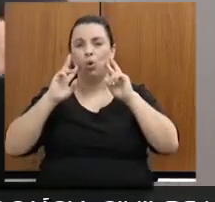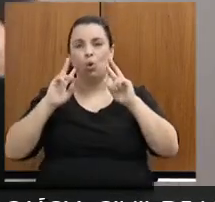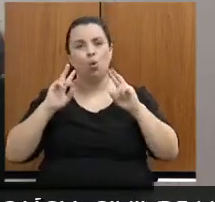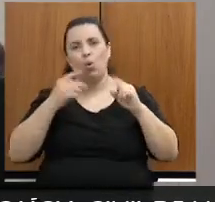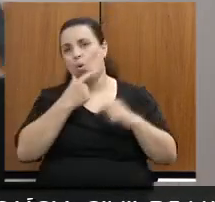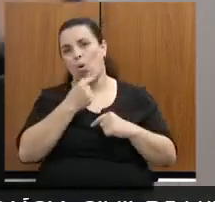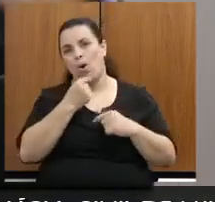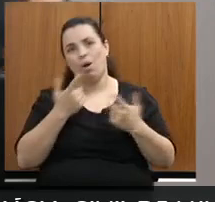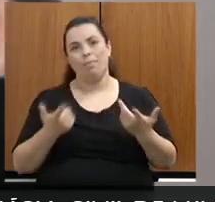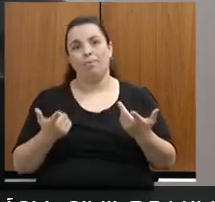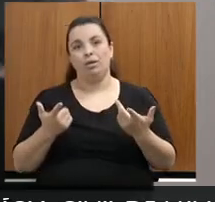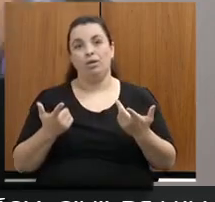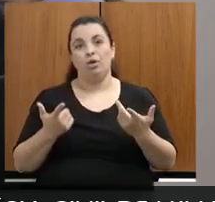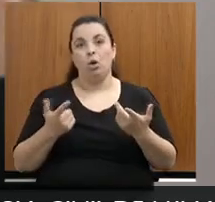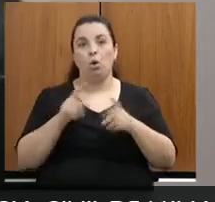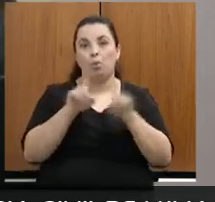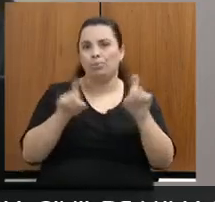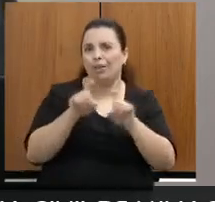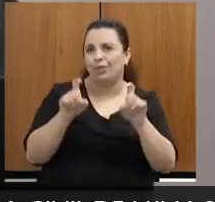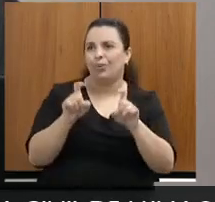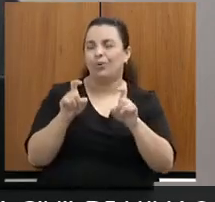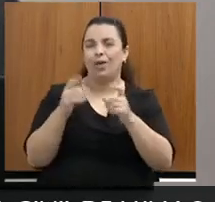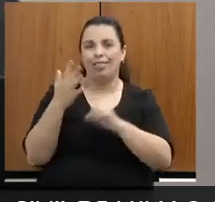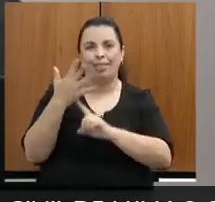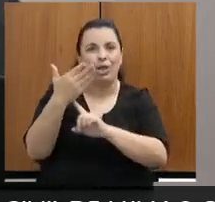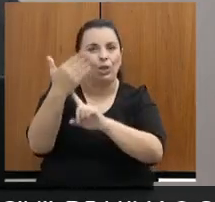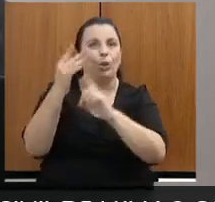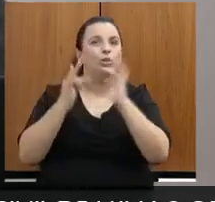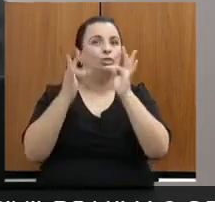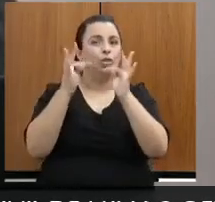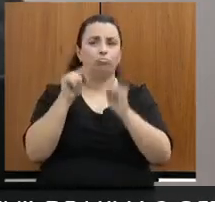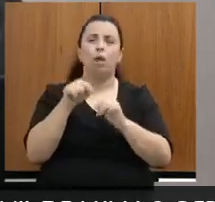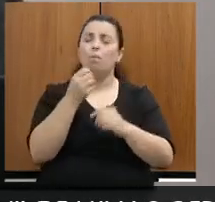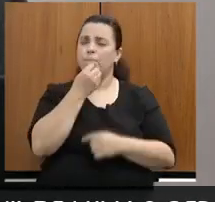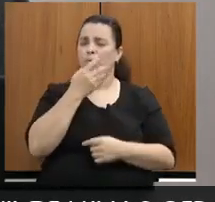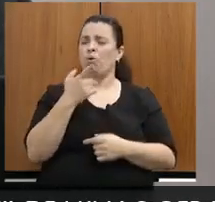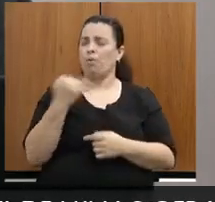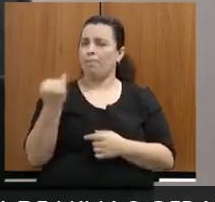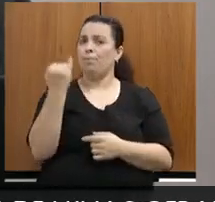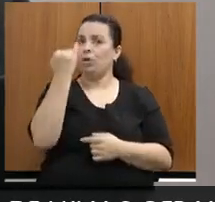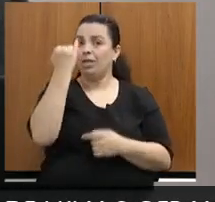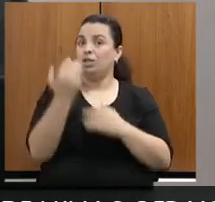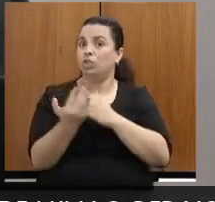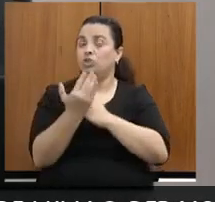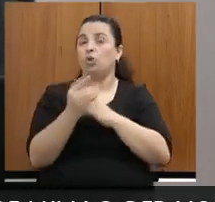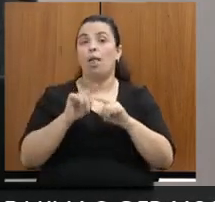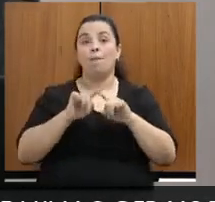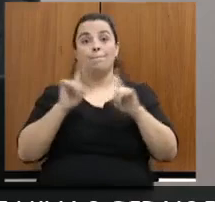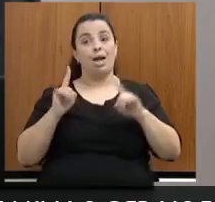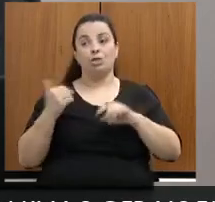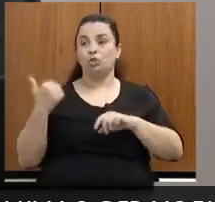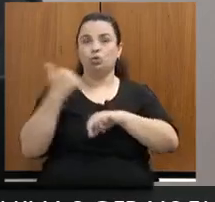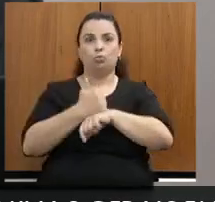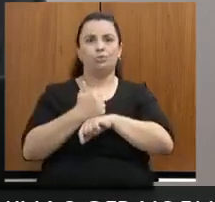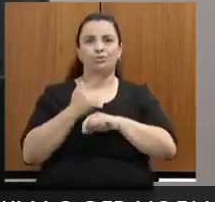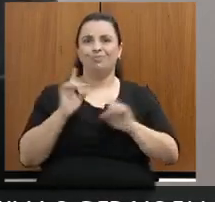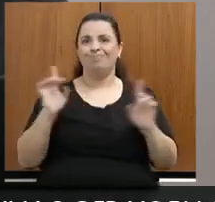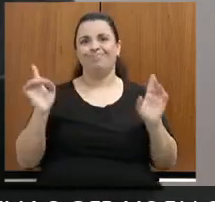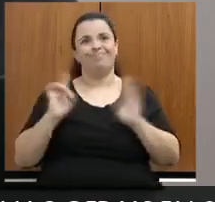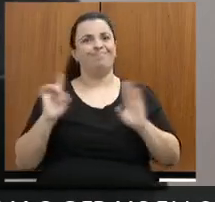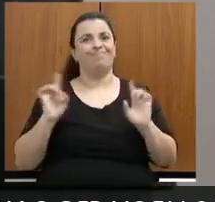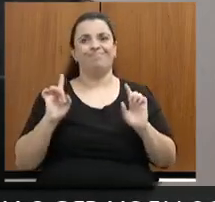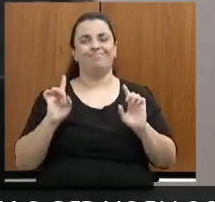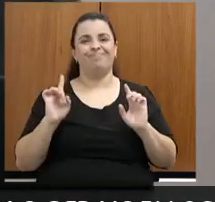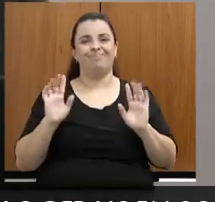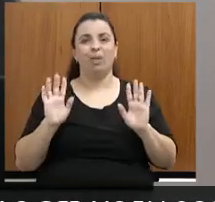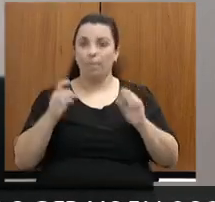tecnologia auxilia ajuda são ferramentas importantes mas não pode é deixar